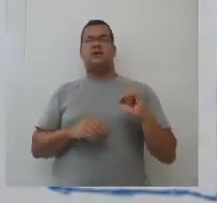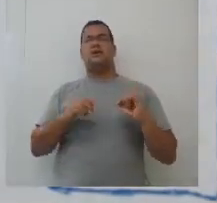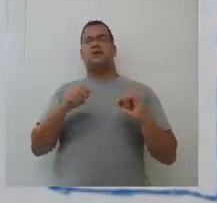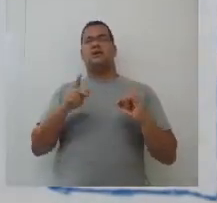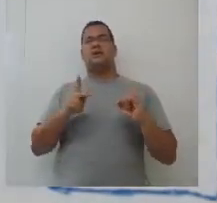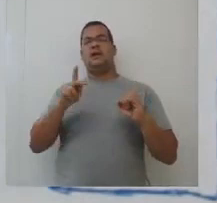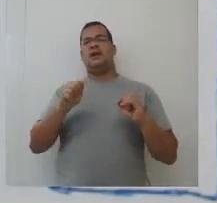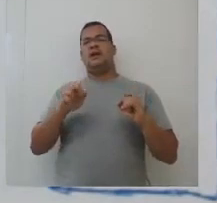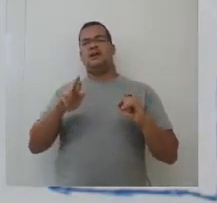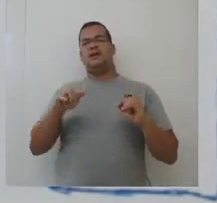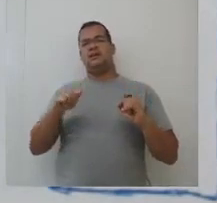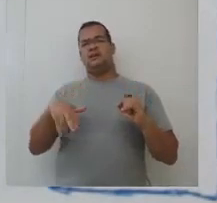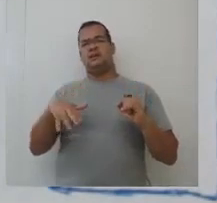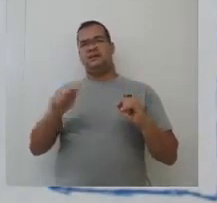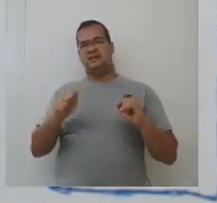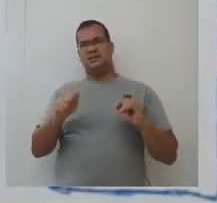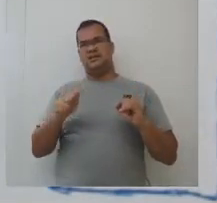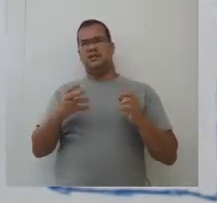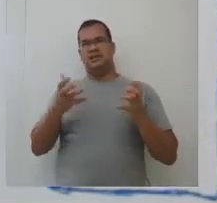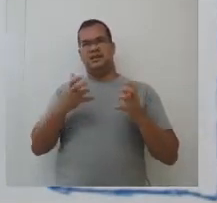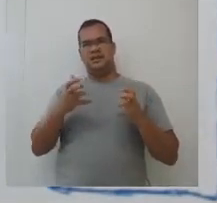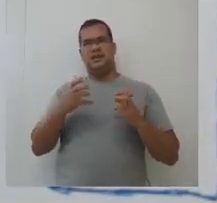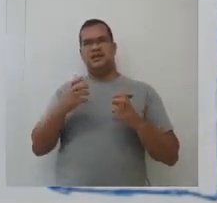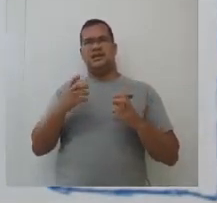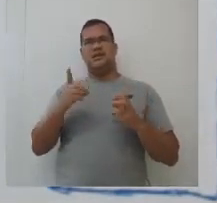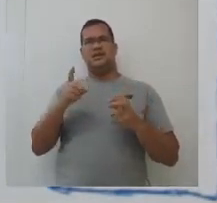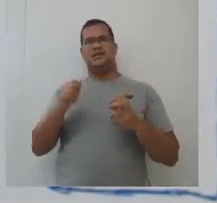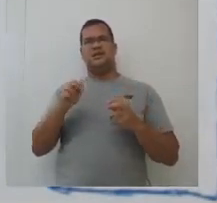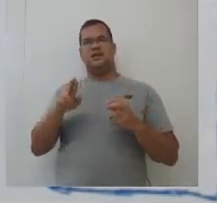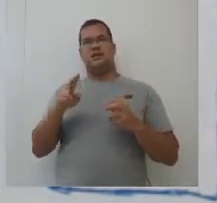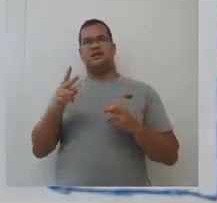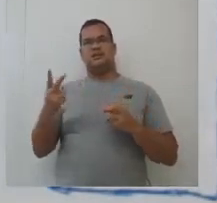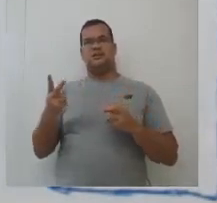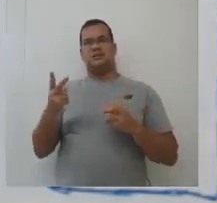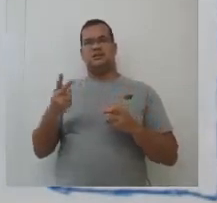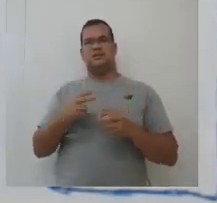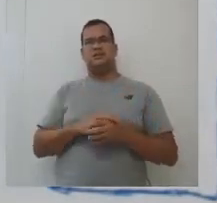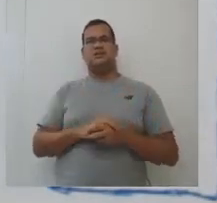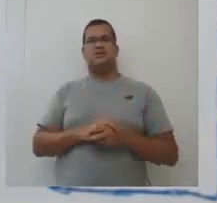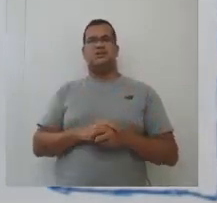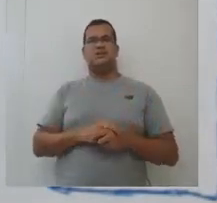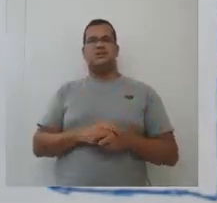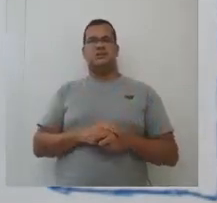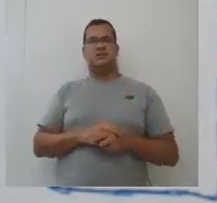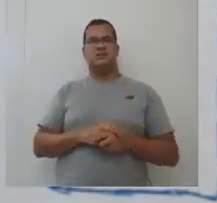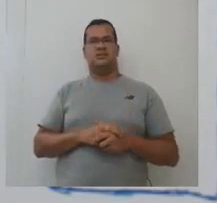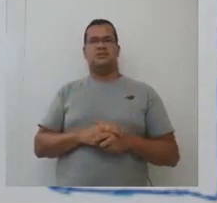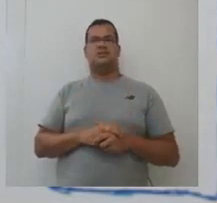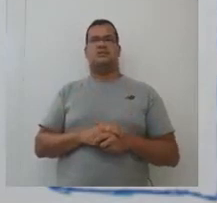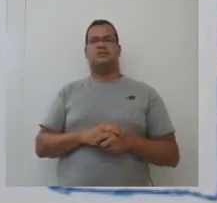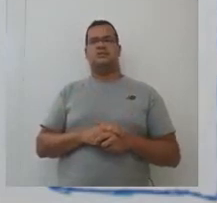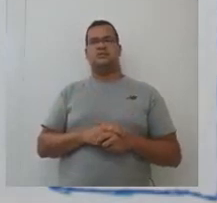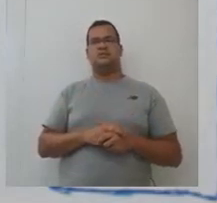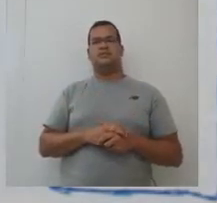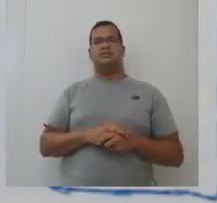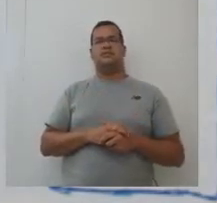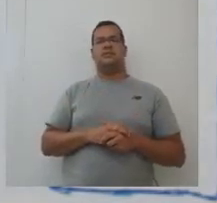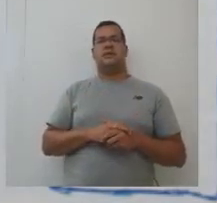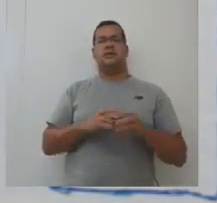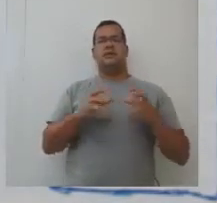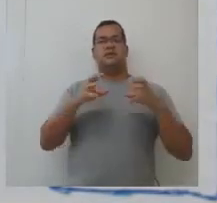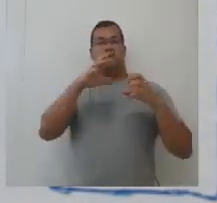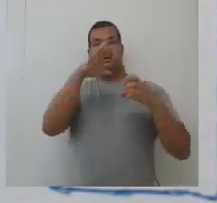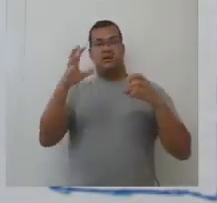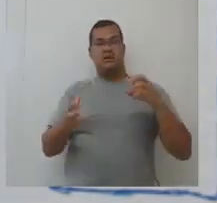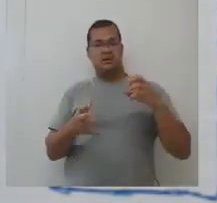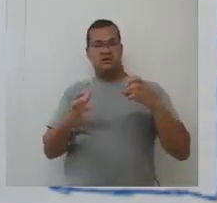ei, Karina, quer dar duas, é? Olha, ei, Kelly, quer dar duas. Então, campo, constante,